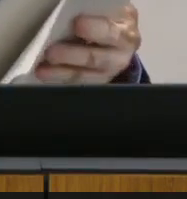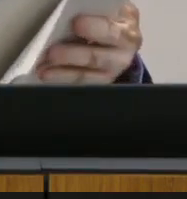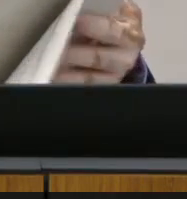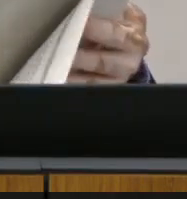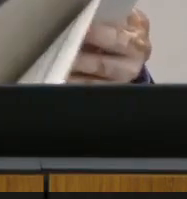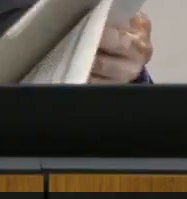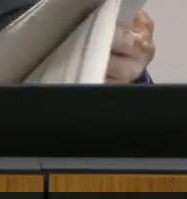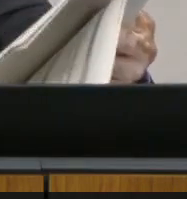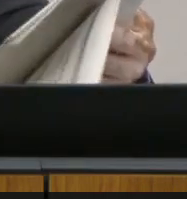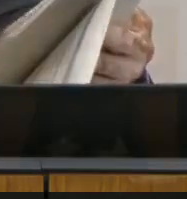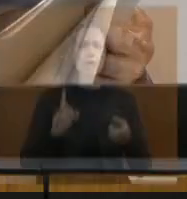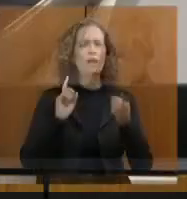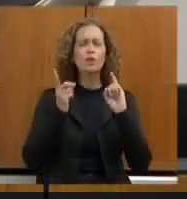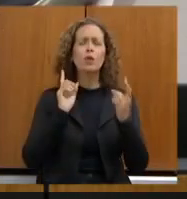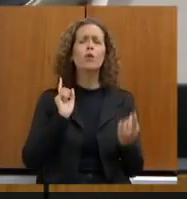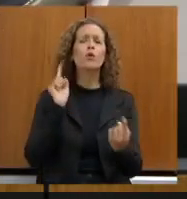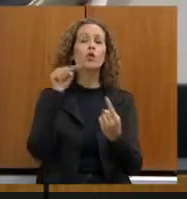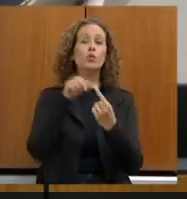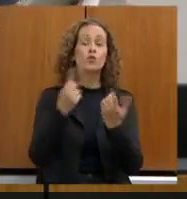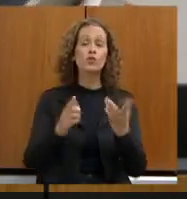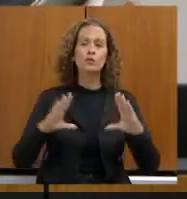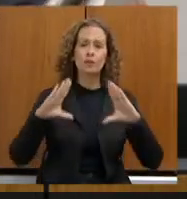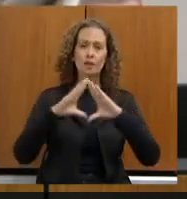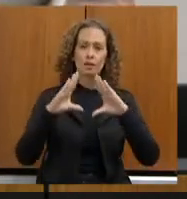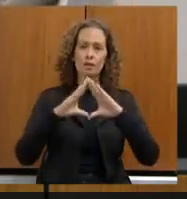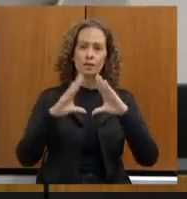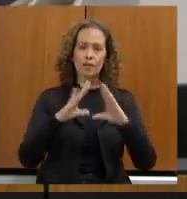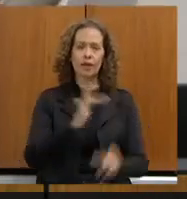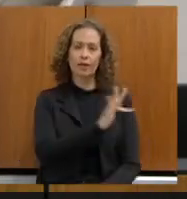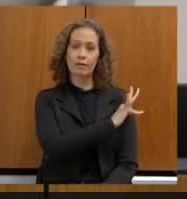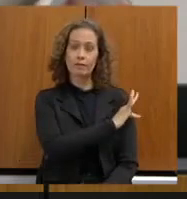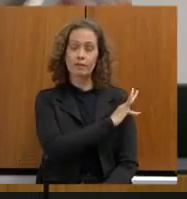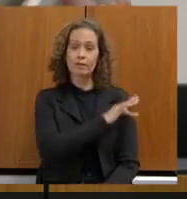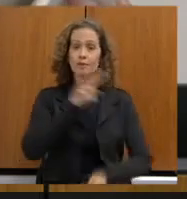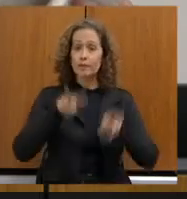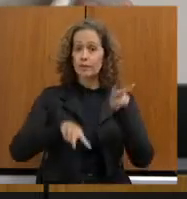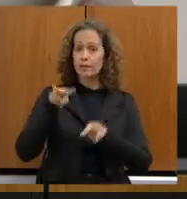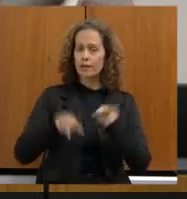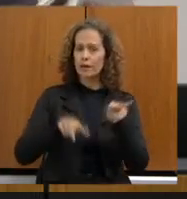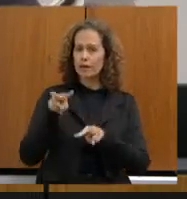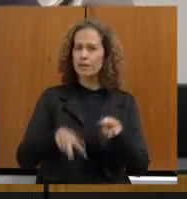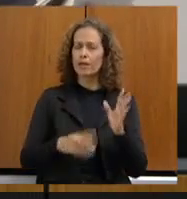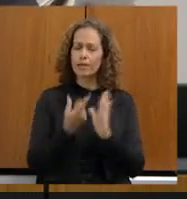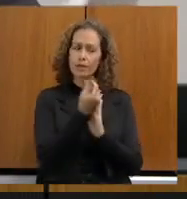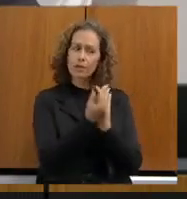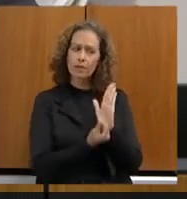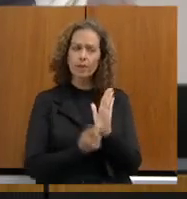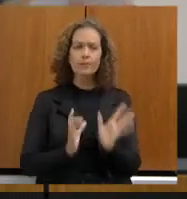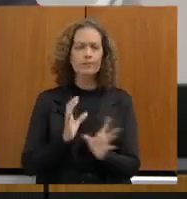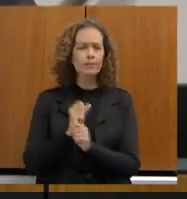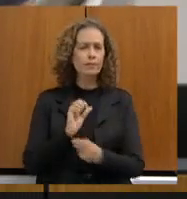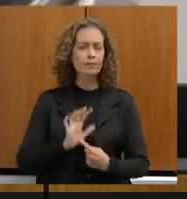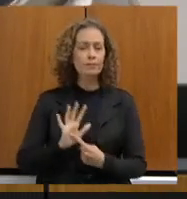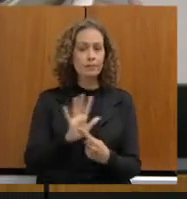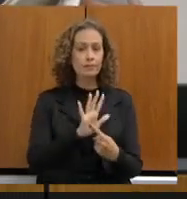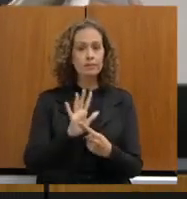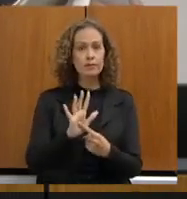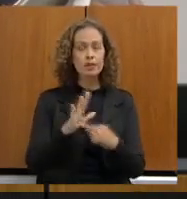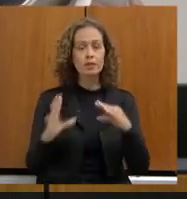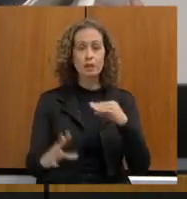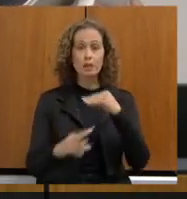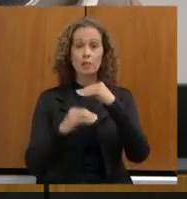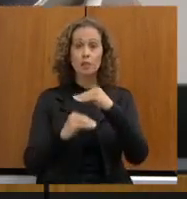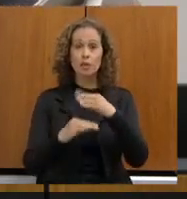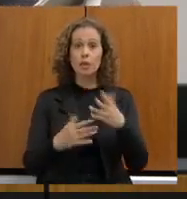o destino se a reunião realização da Assembleia fiscaliza que o processo de prestação de contas instituído em Minas Gerais pela Emenda condicional